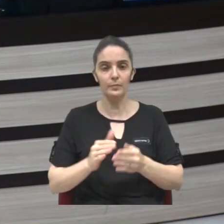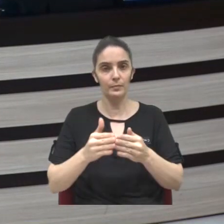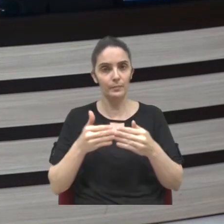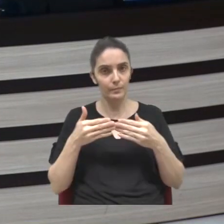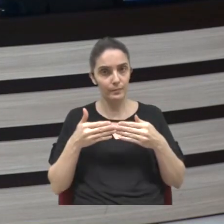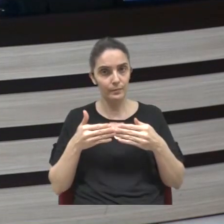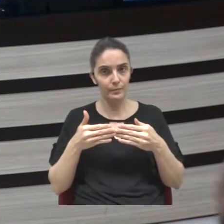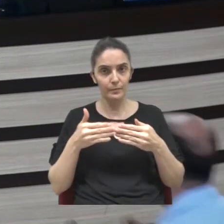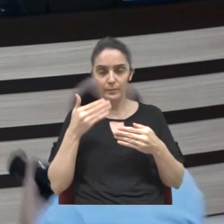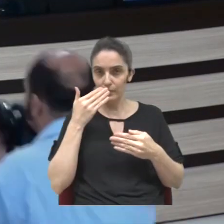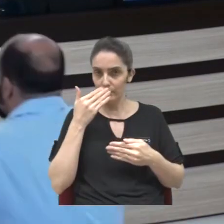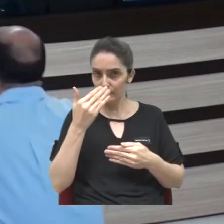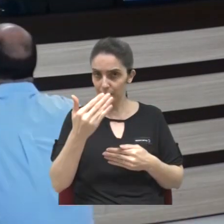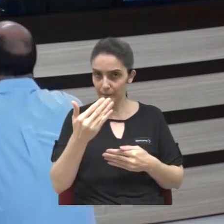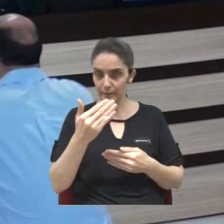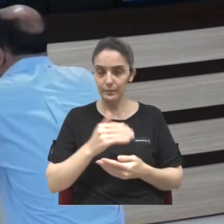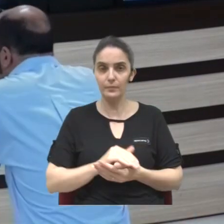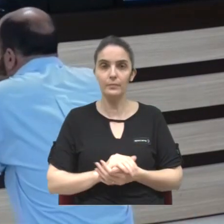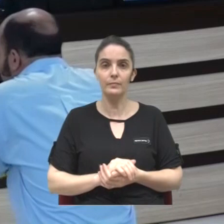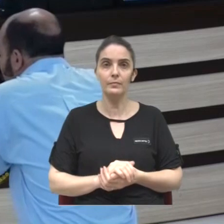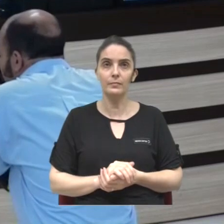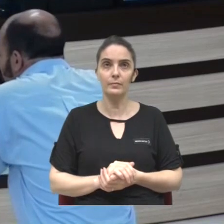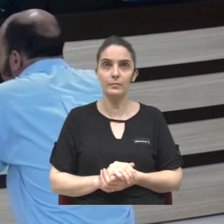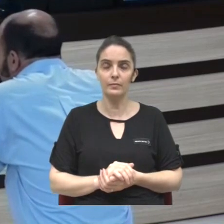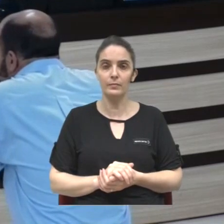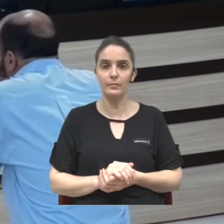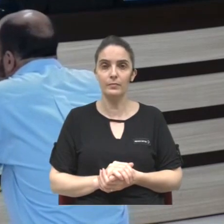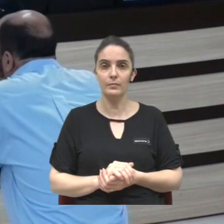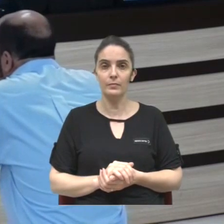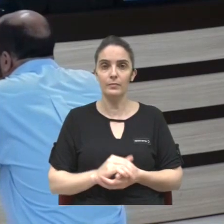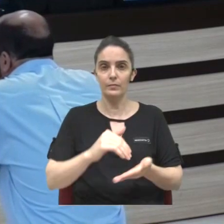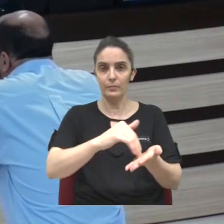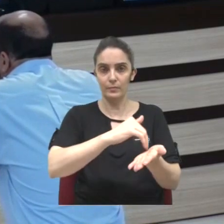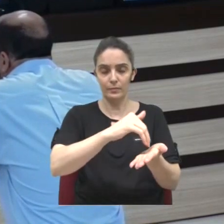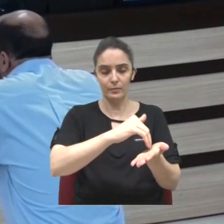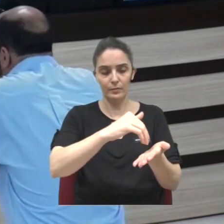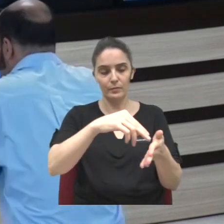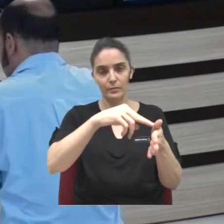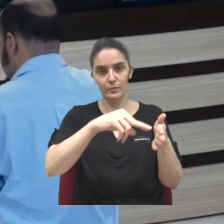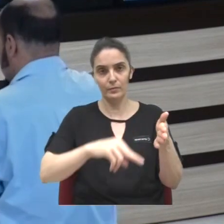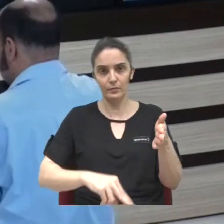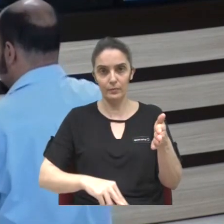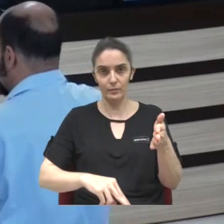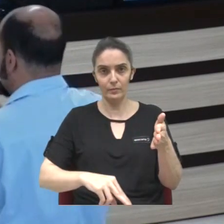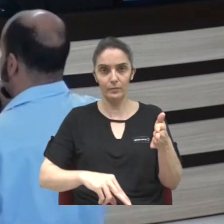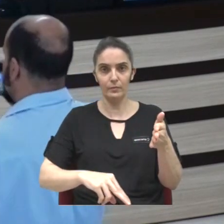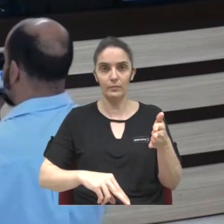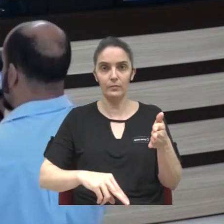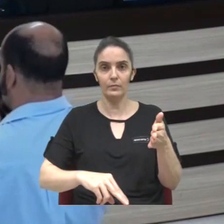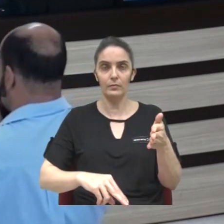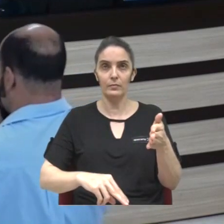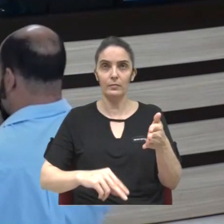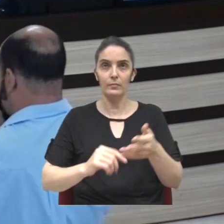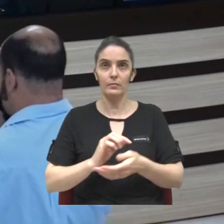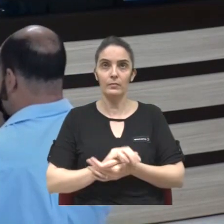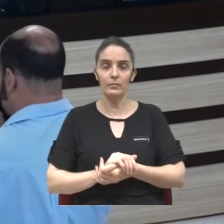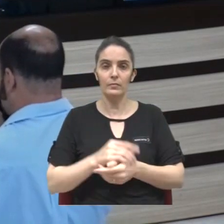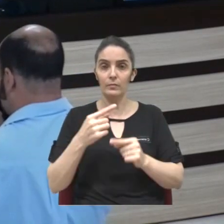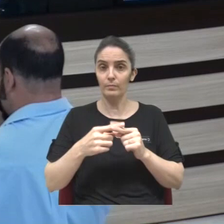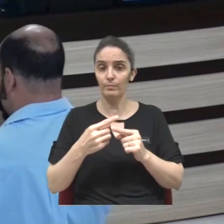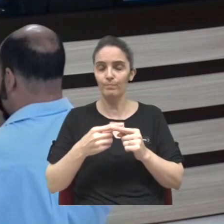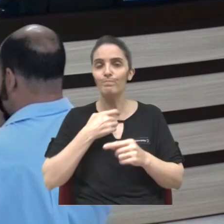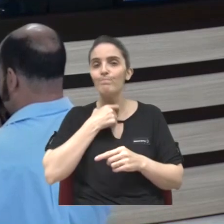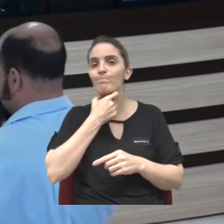solicitaria ao nobre secretário da mesa para a leitura, devido às condições da garganta. Por favor.